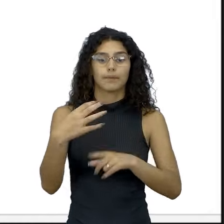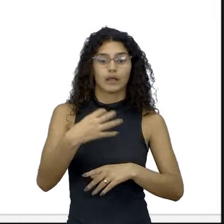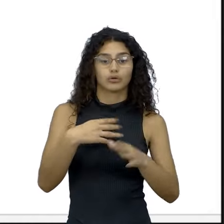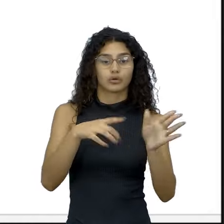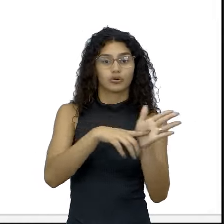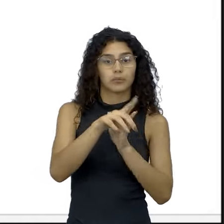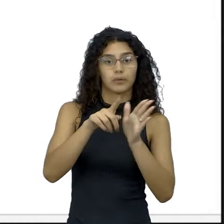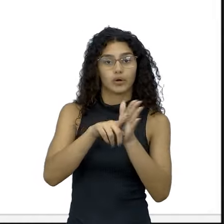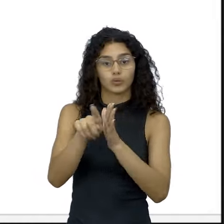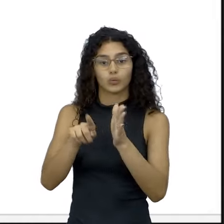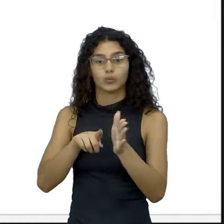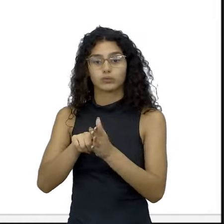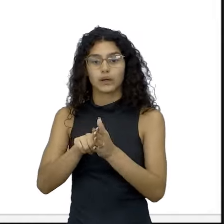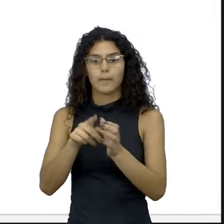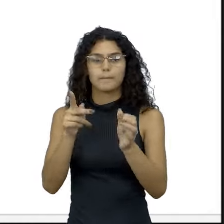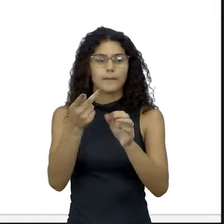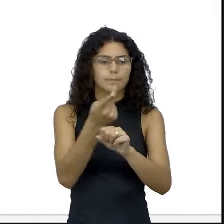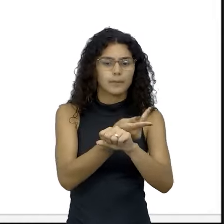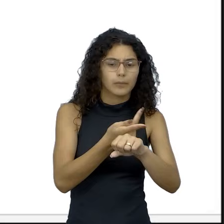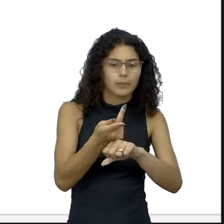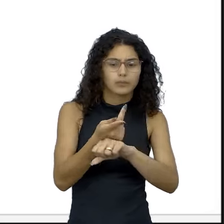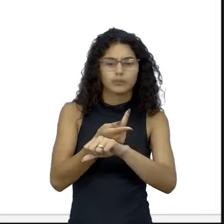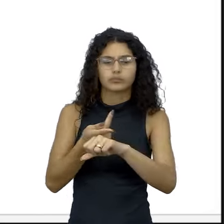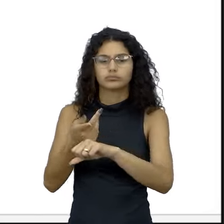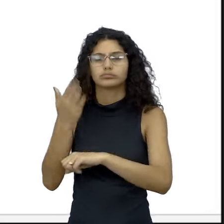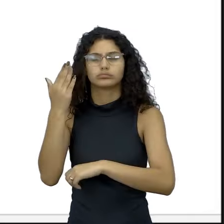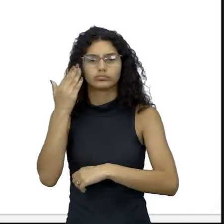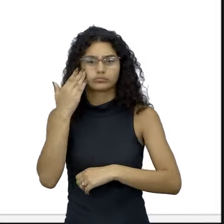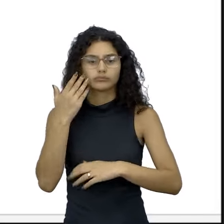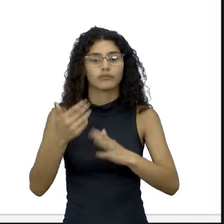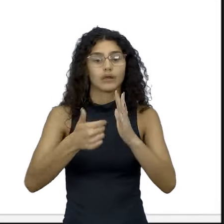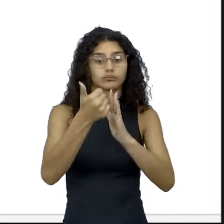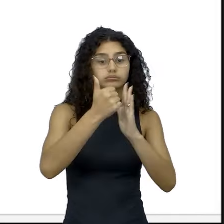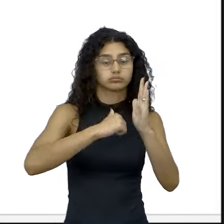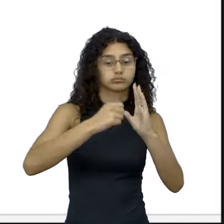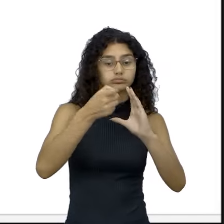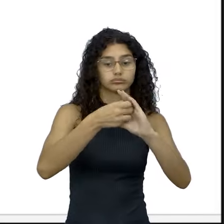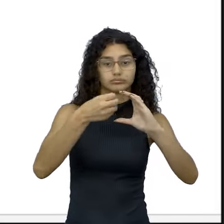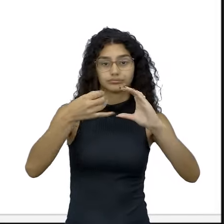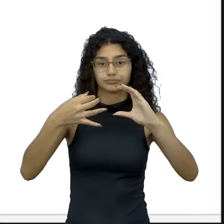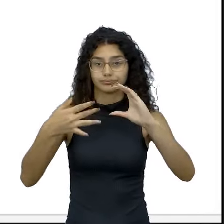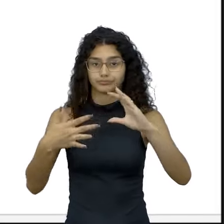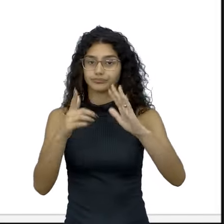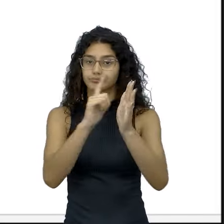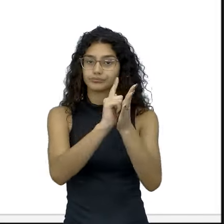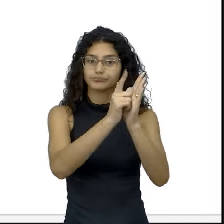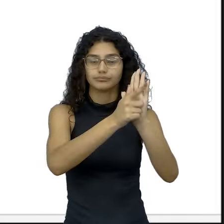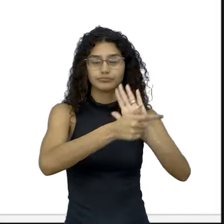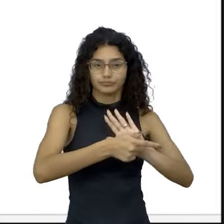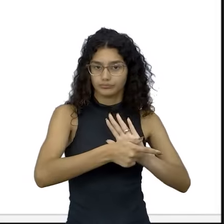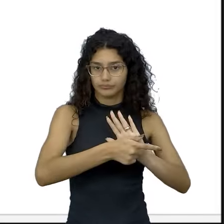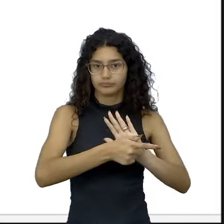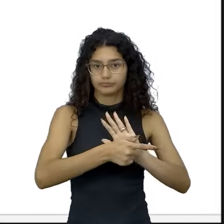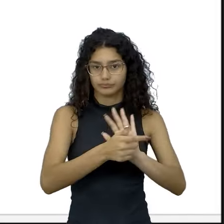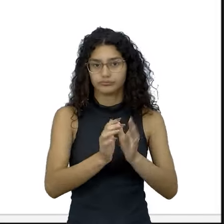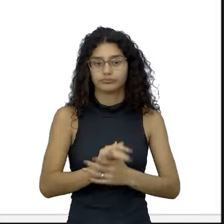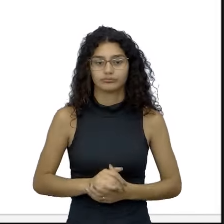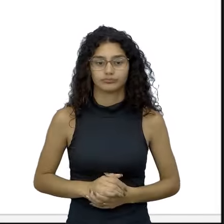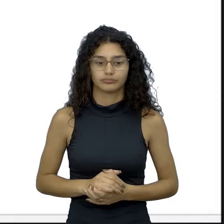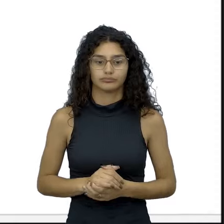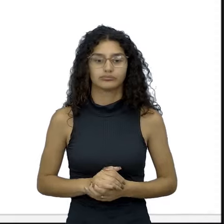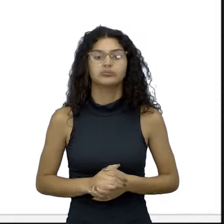perguntas, irão explorar essa compreensão. Eles irão analisar as características desse